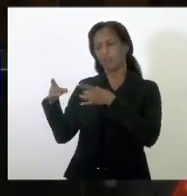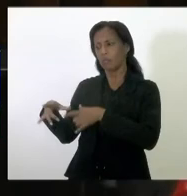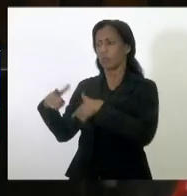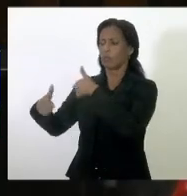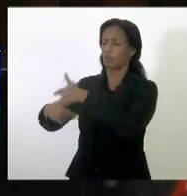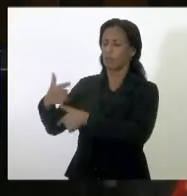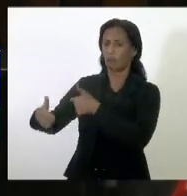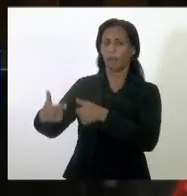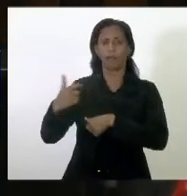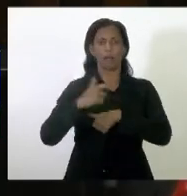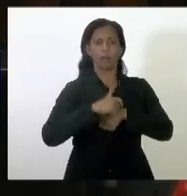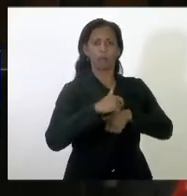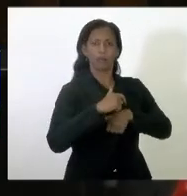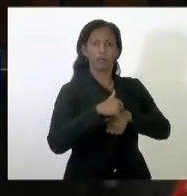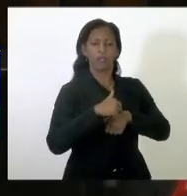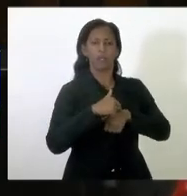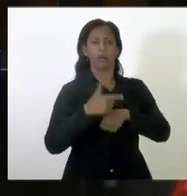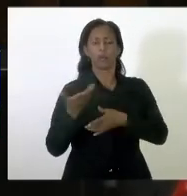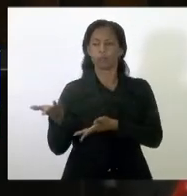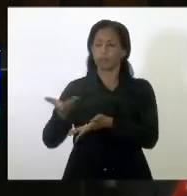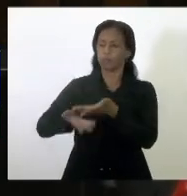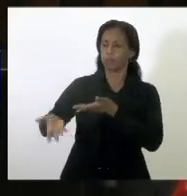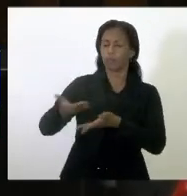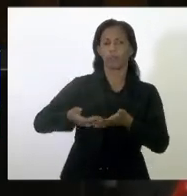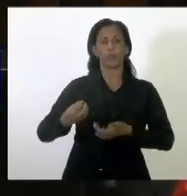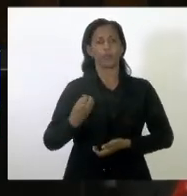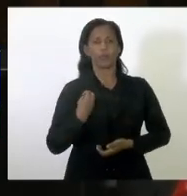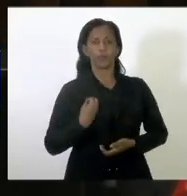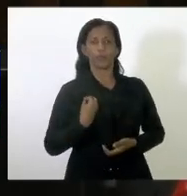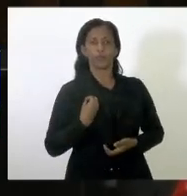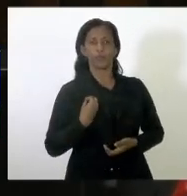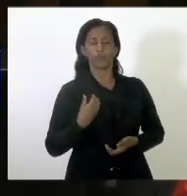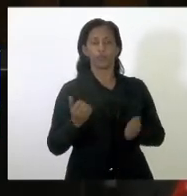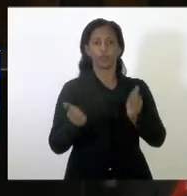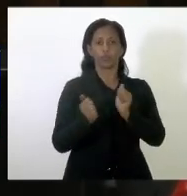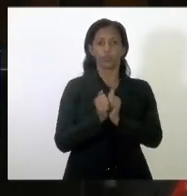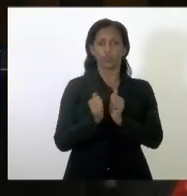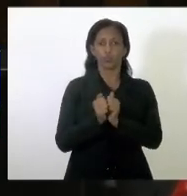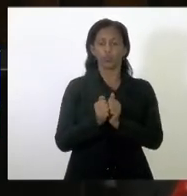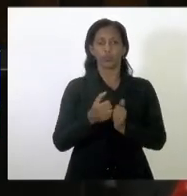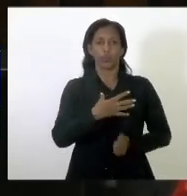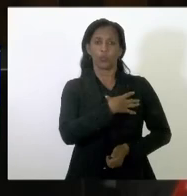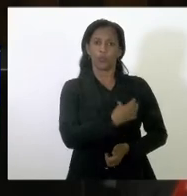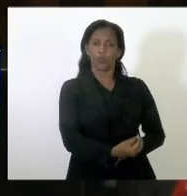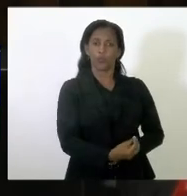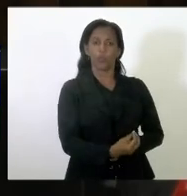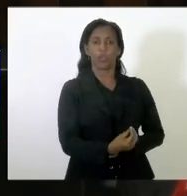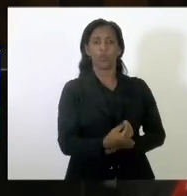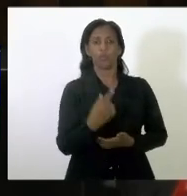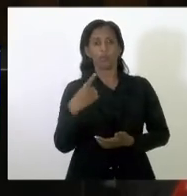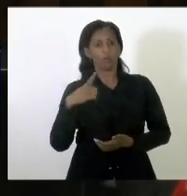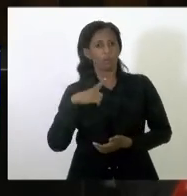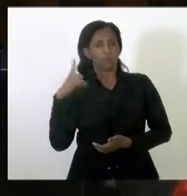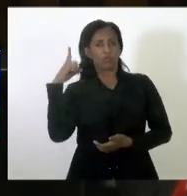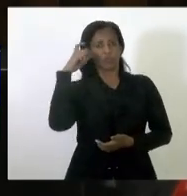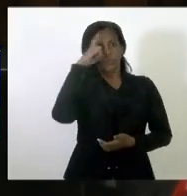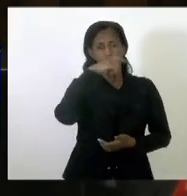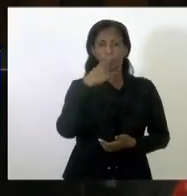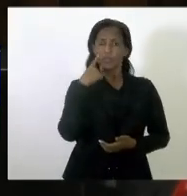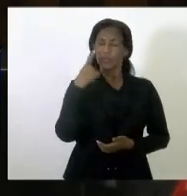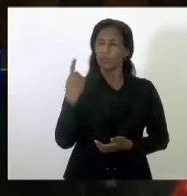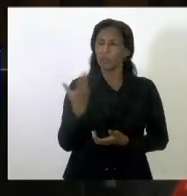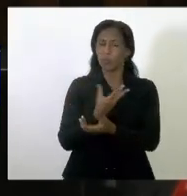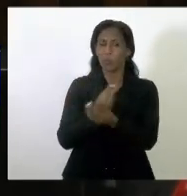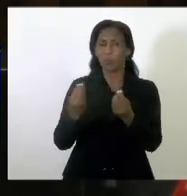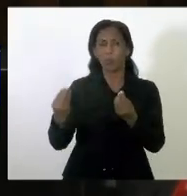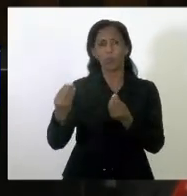emprego, do seu tempo, do convívio com seus filhos, e passou por dificuldades. A gente acompanha o caso de muitos